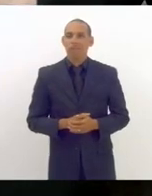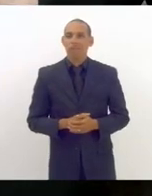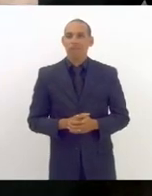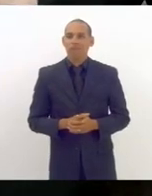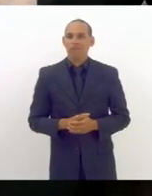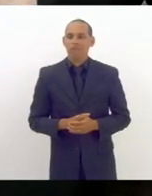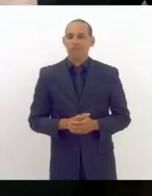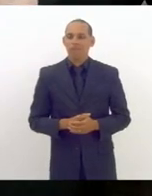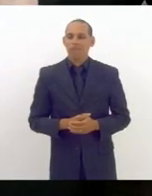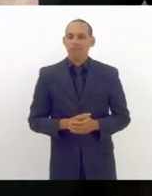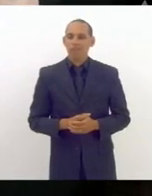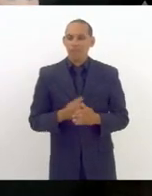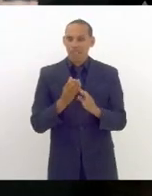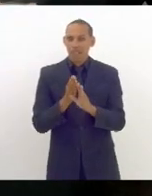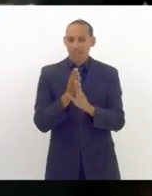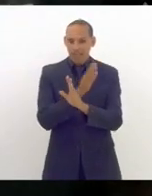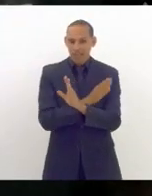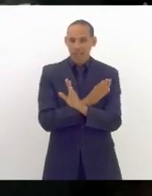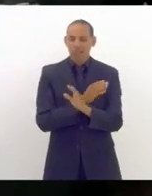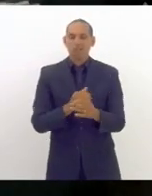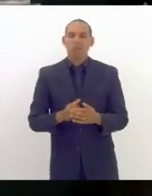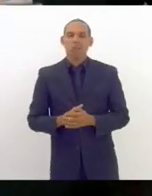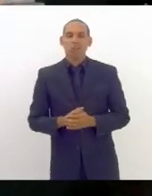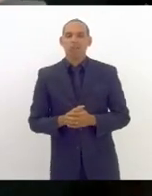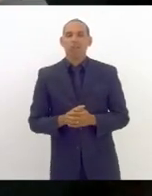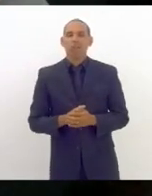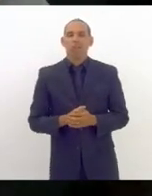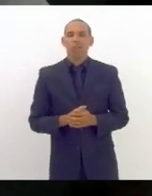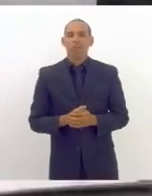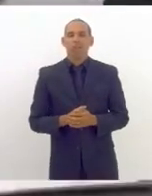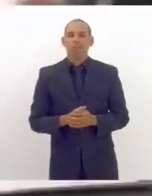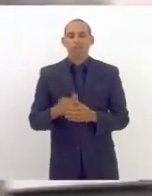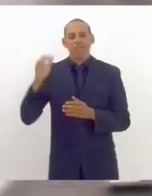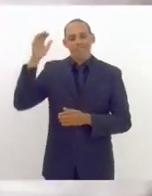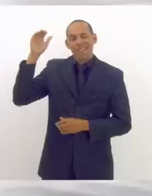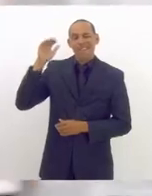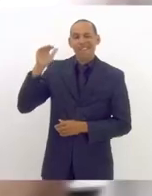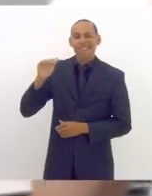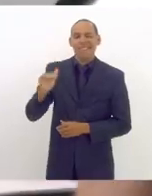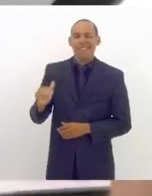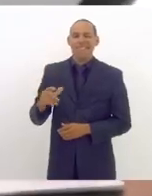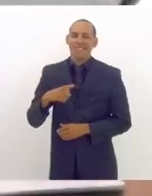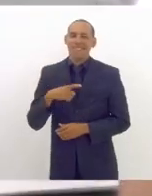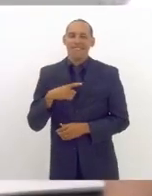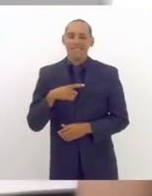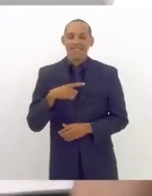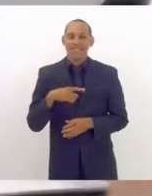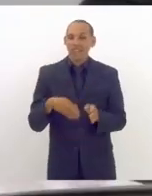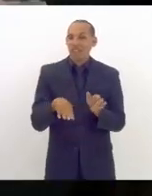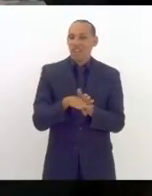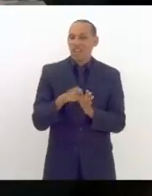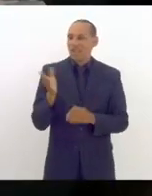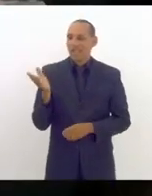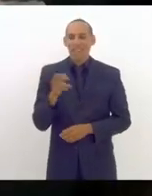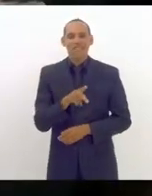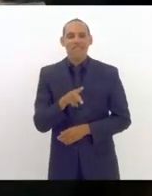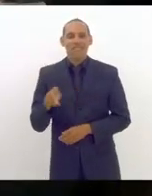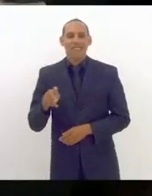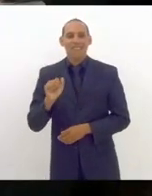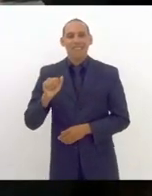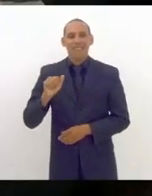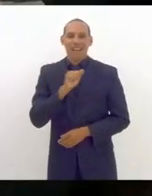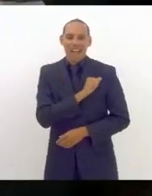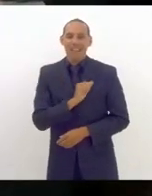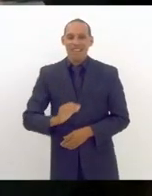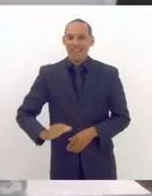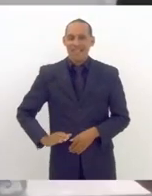o antes de vossa excelência e hierarquia hierarquia chegou aqui o presidente André